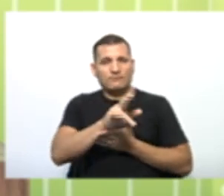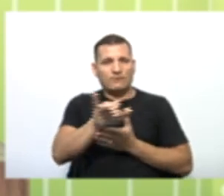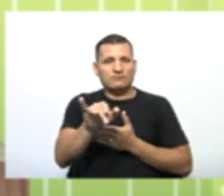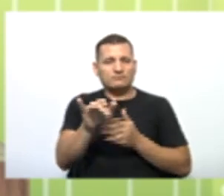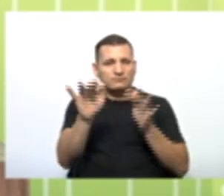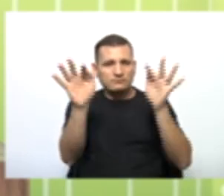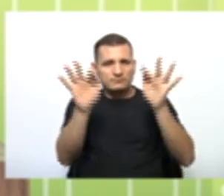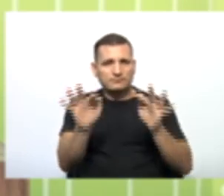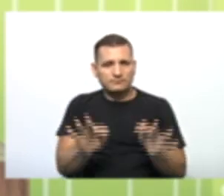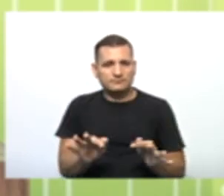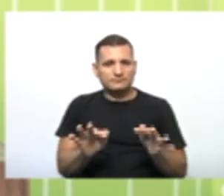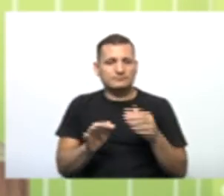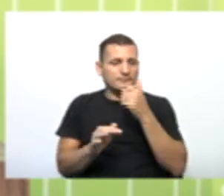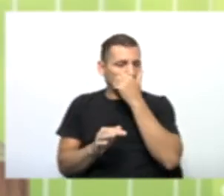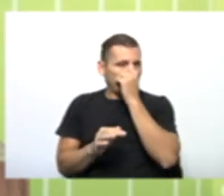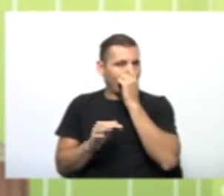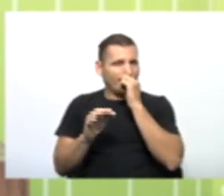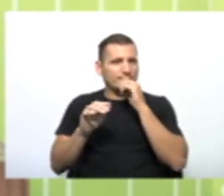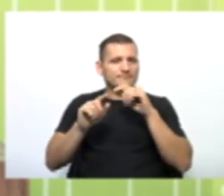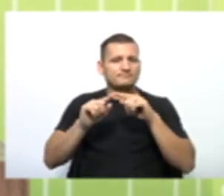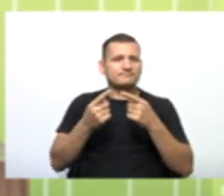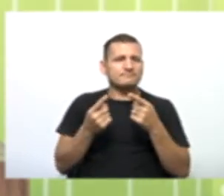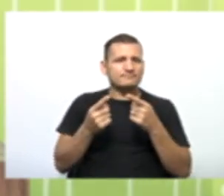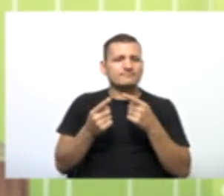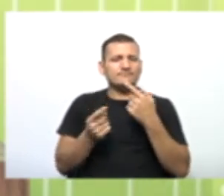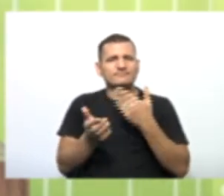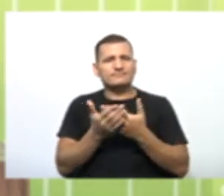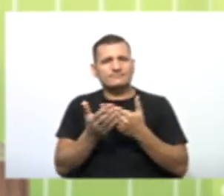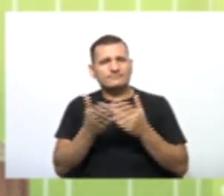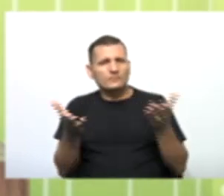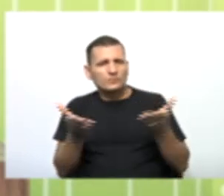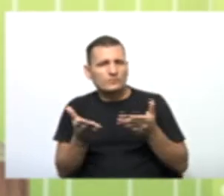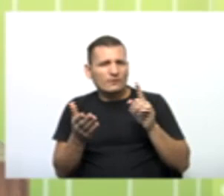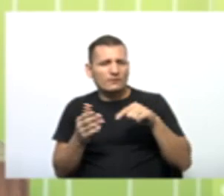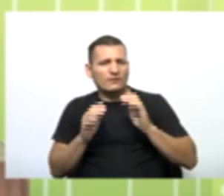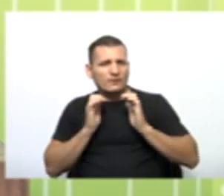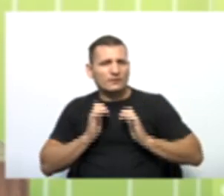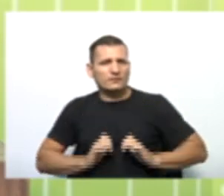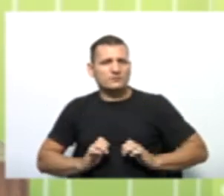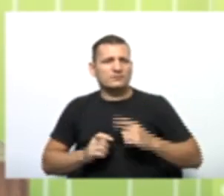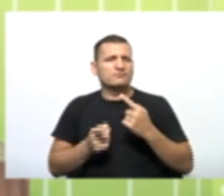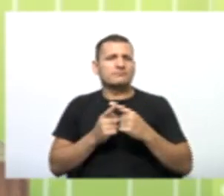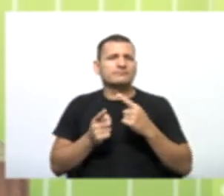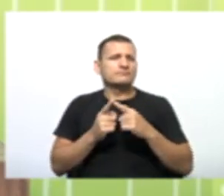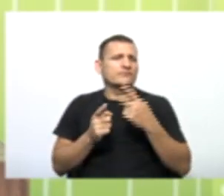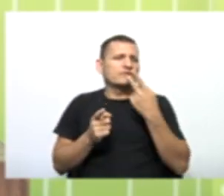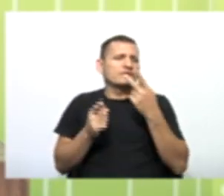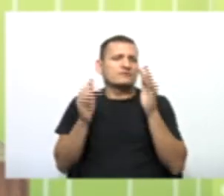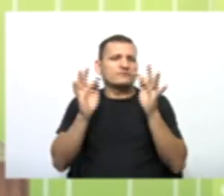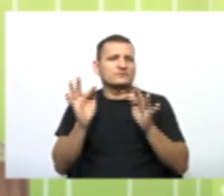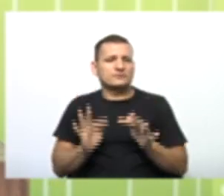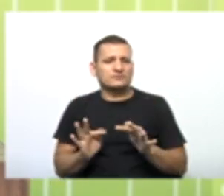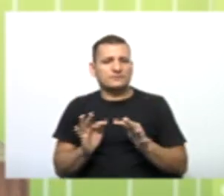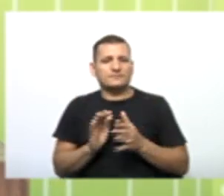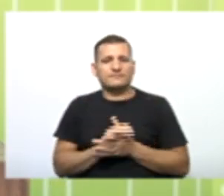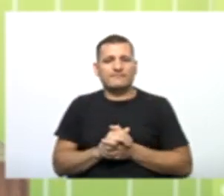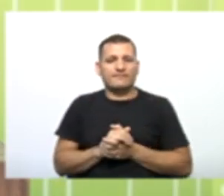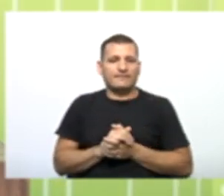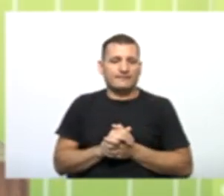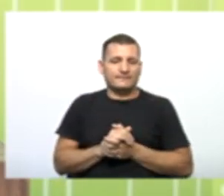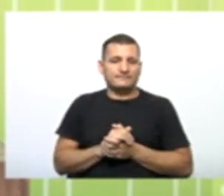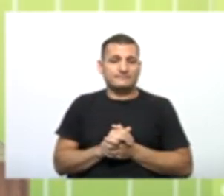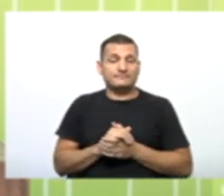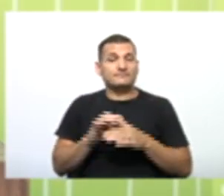felicidade. Mas, professores, essa aula não era de ética, por que a gente está falando de felicidade? Gente,